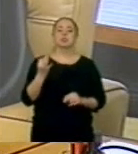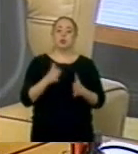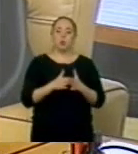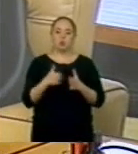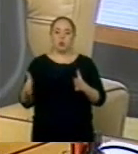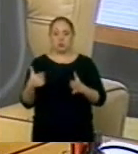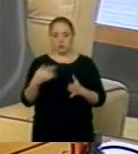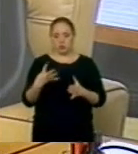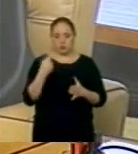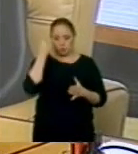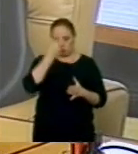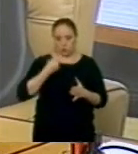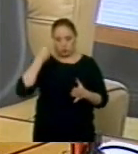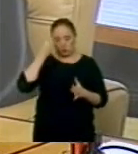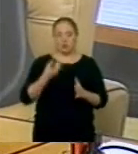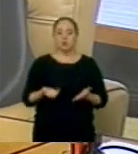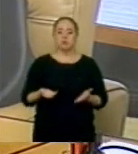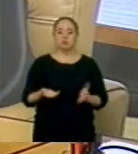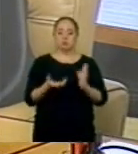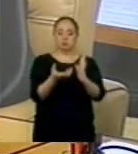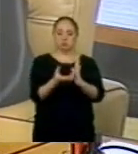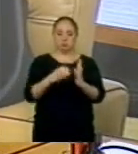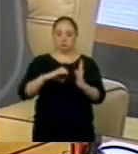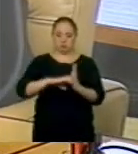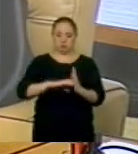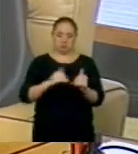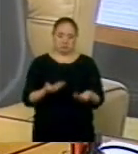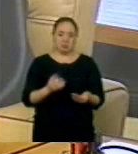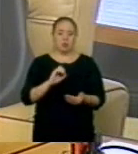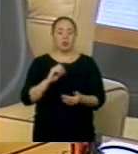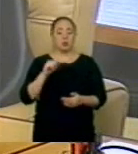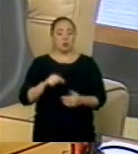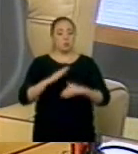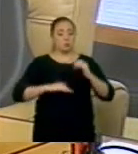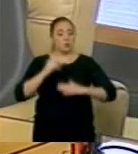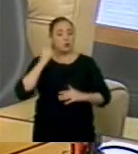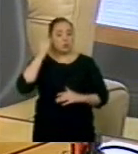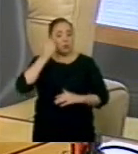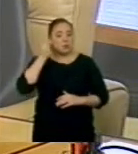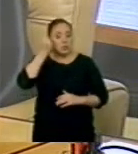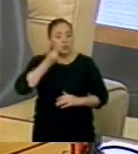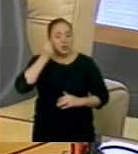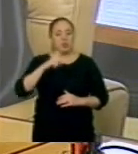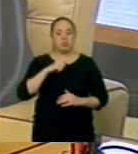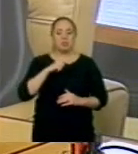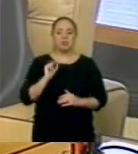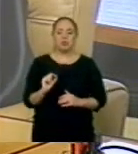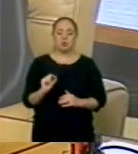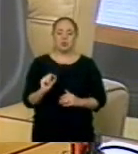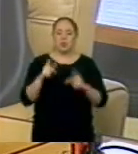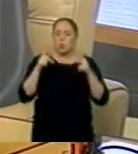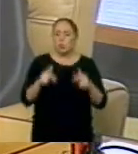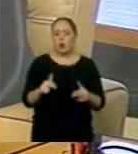de 24 horas pela Casa do Congresso Nacional a que pertence, o parlamentar tem igualmente, como